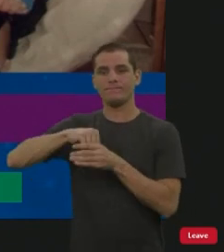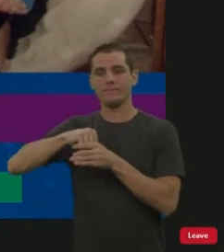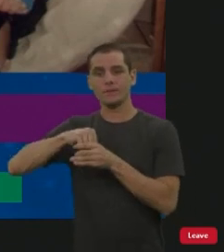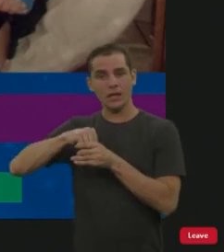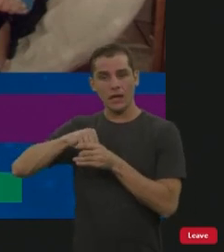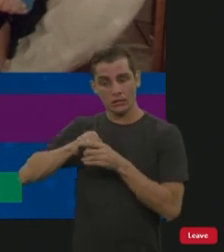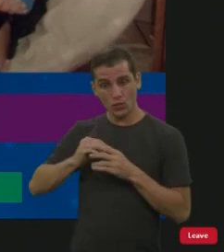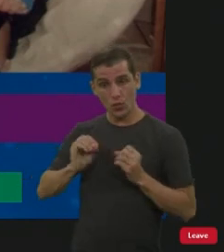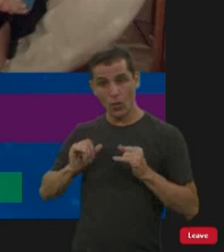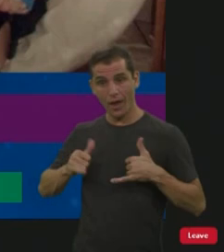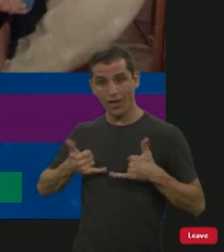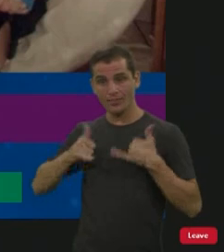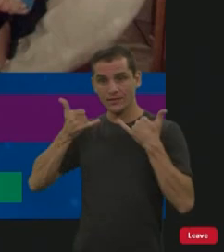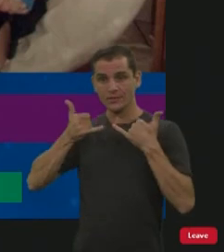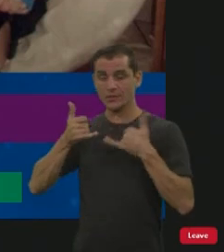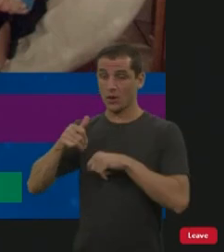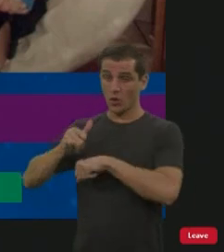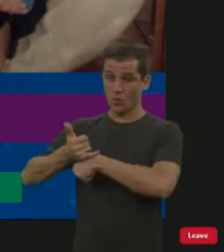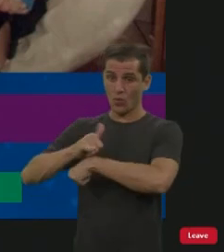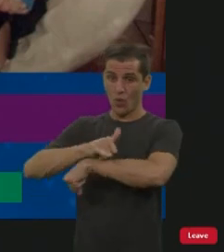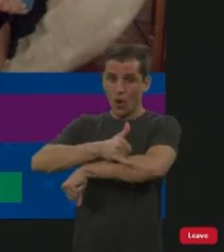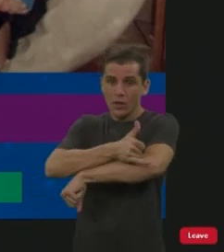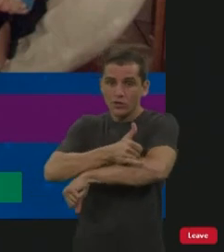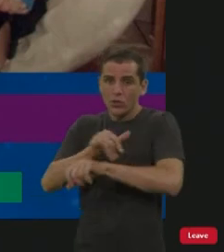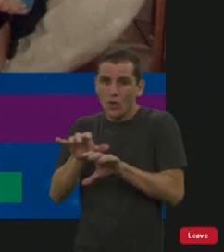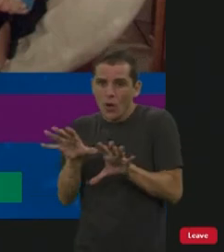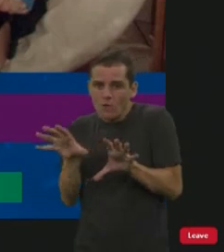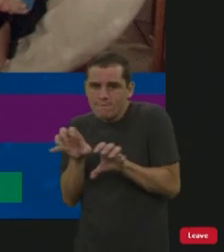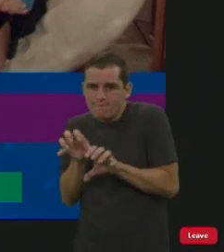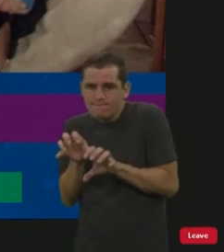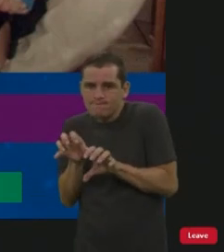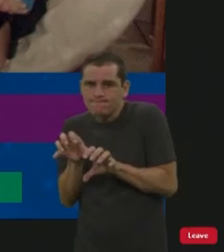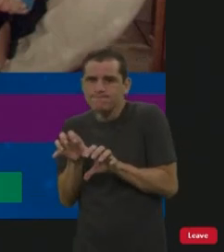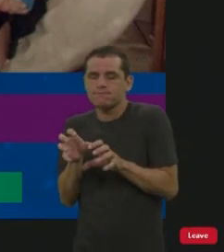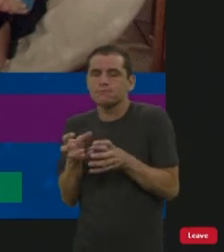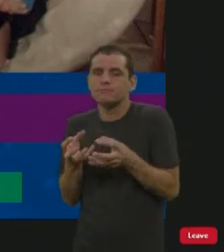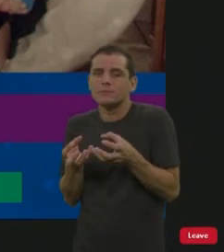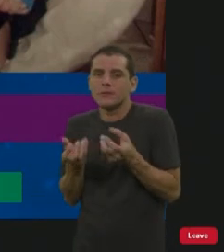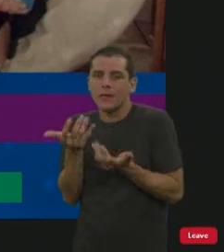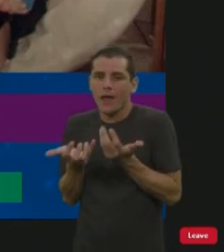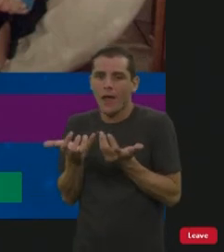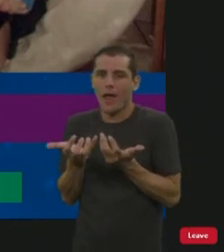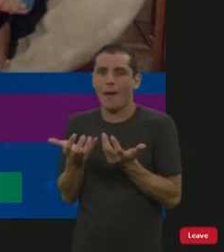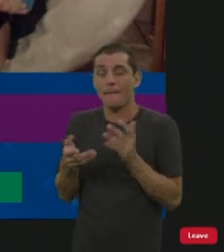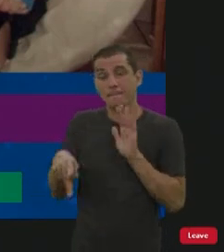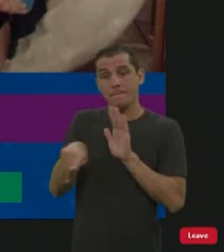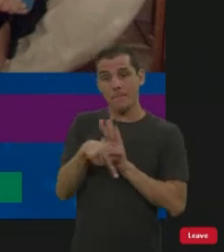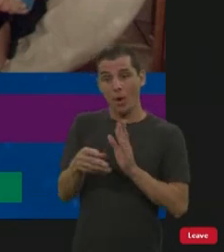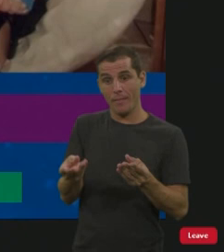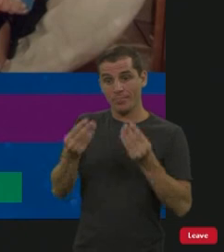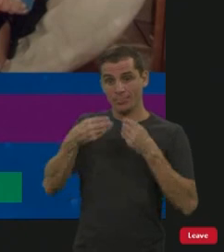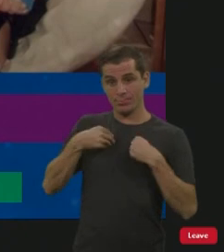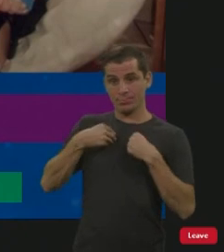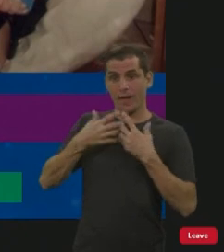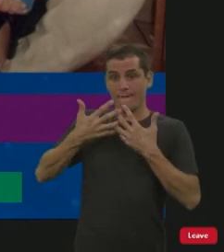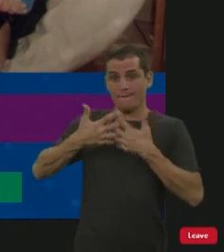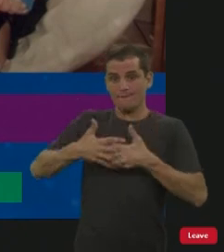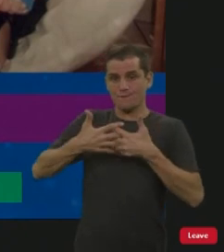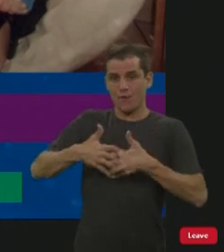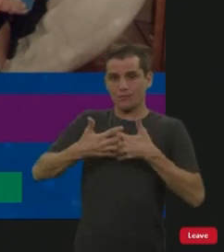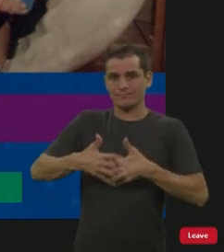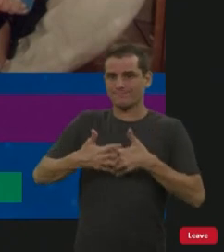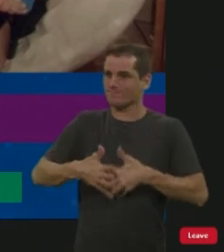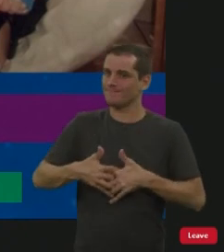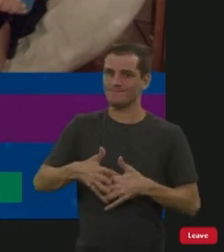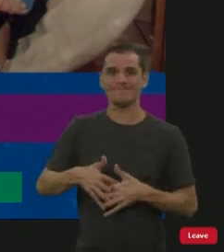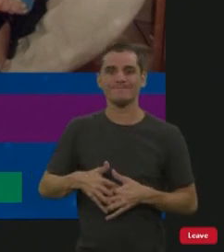conseguir queimar a gordura corretamente para manter o corpo funcionando redondinho. E isso vai fazer com que o paciente entre